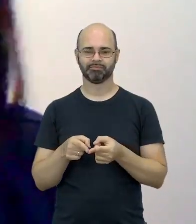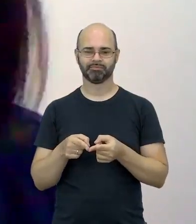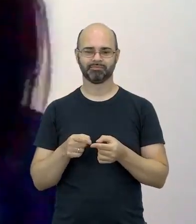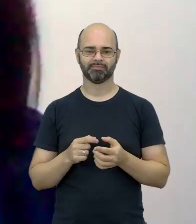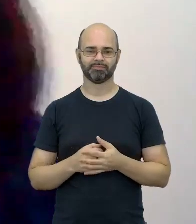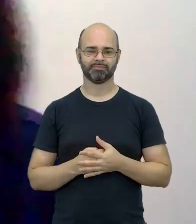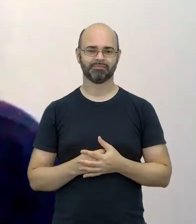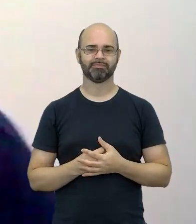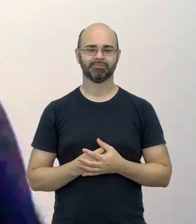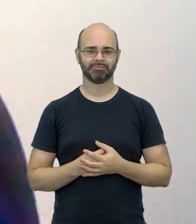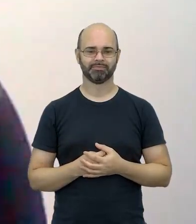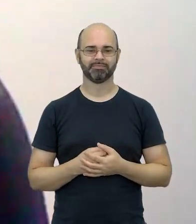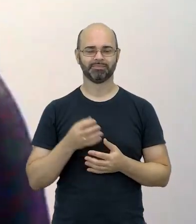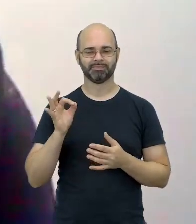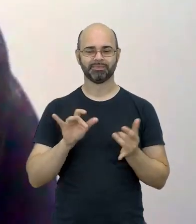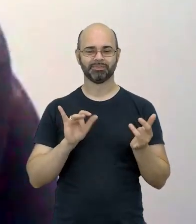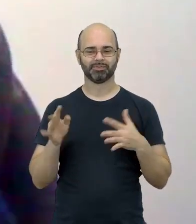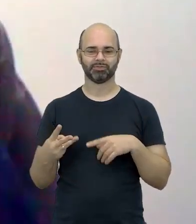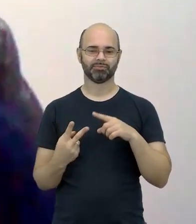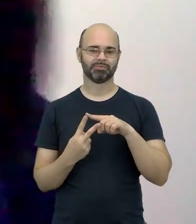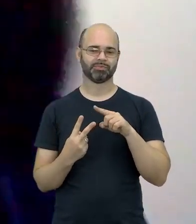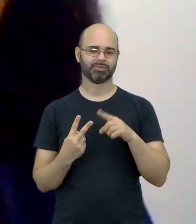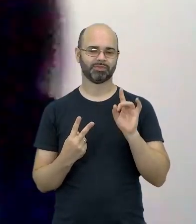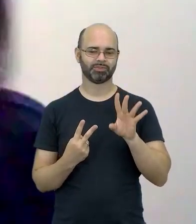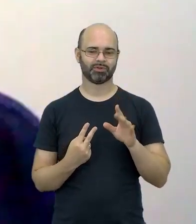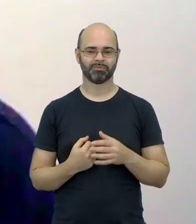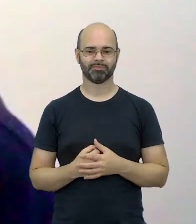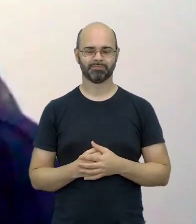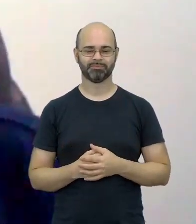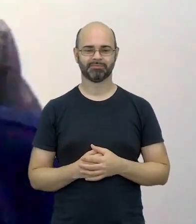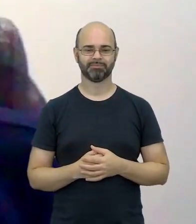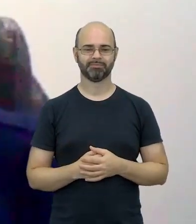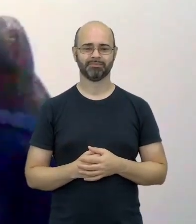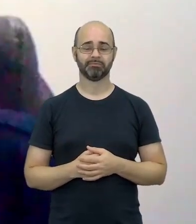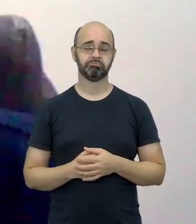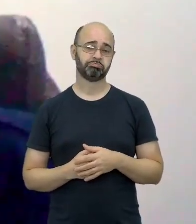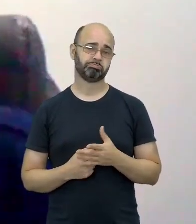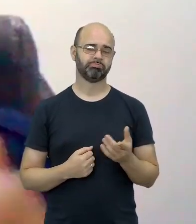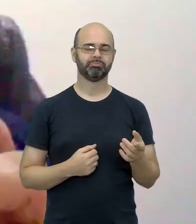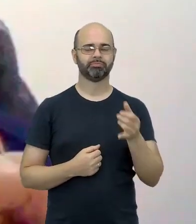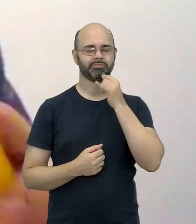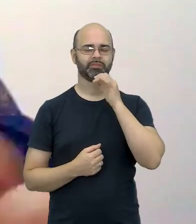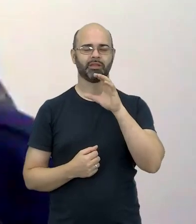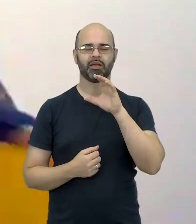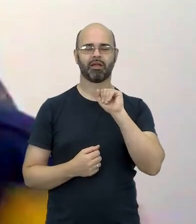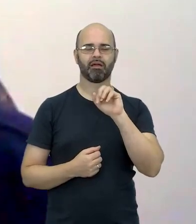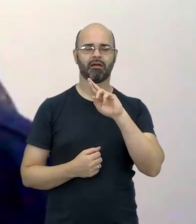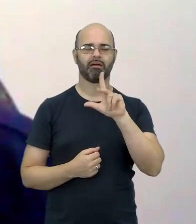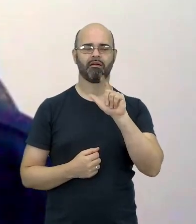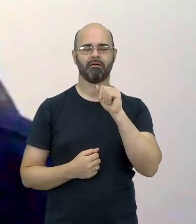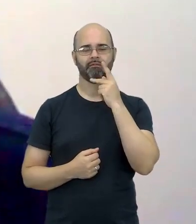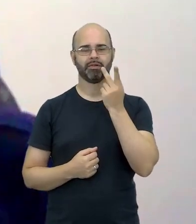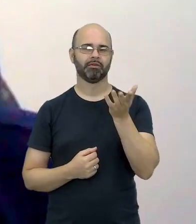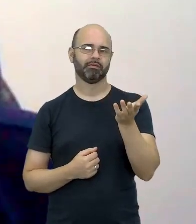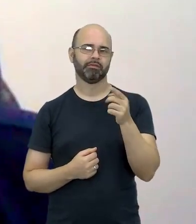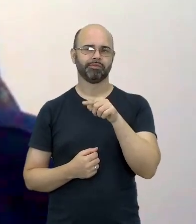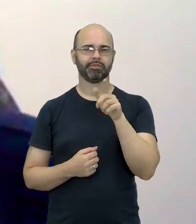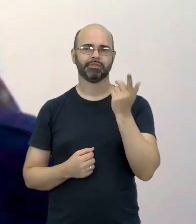losango, e o hexágono, desculpa. Então, a Carla disse para mim, então a figura